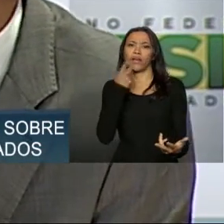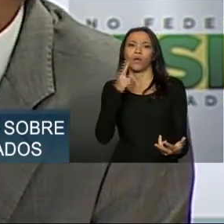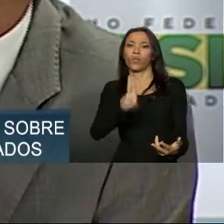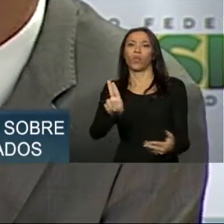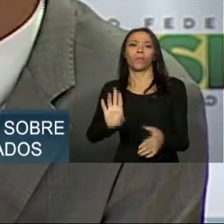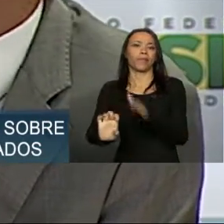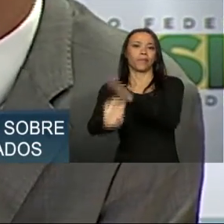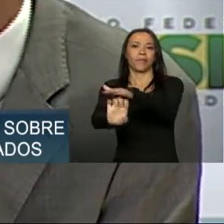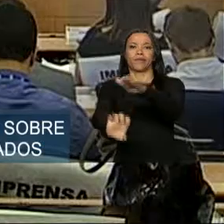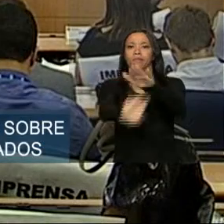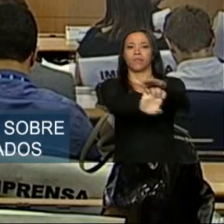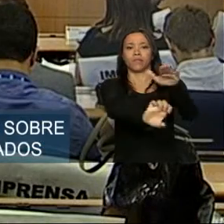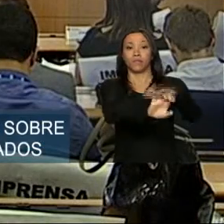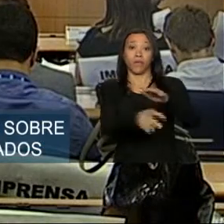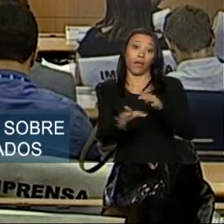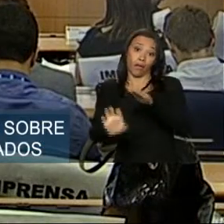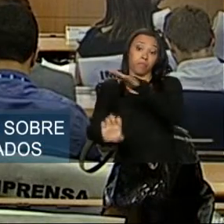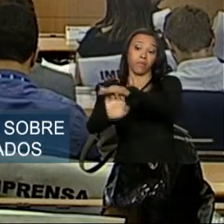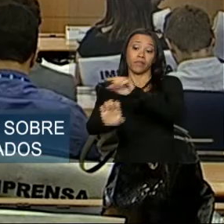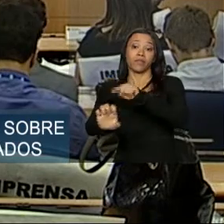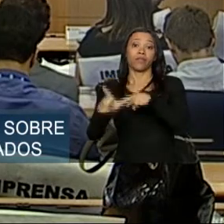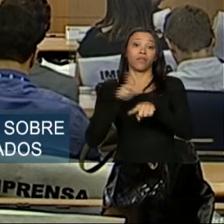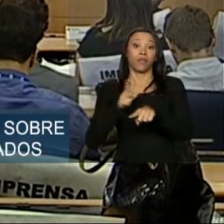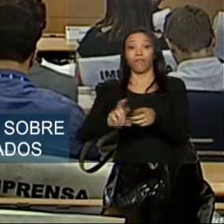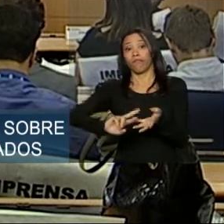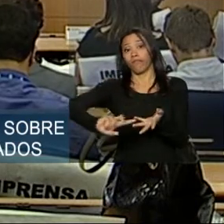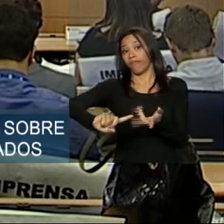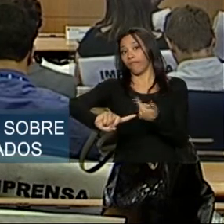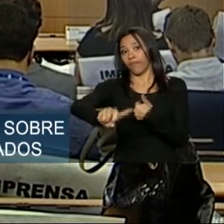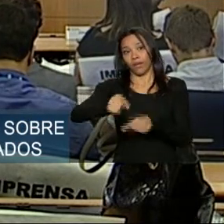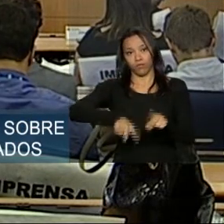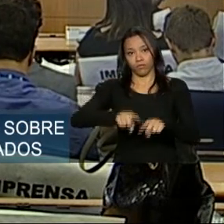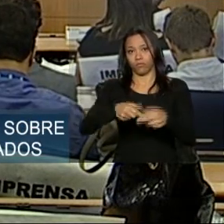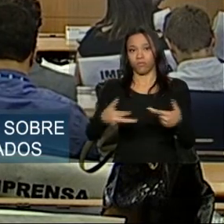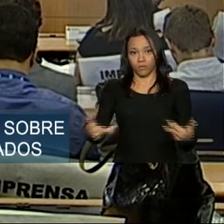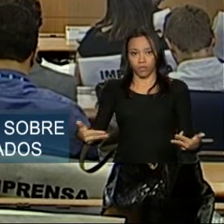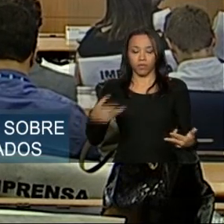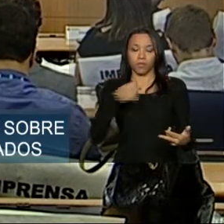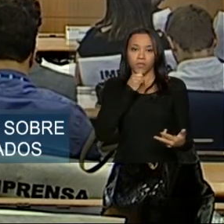a empresa pode ter vários produtos, mas todos os produtos que